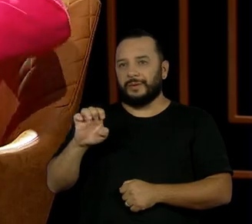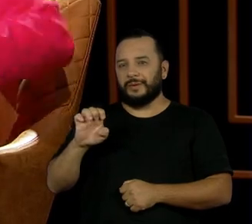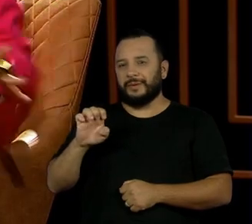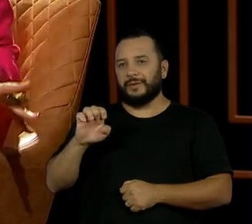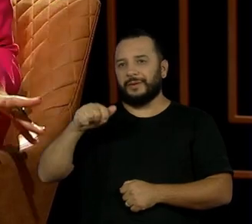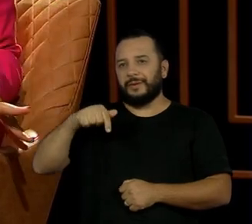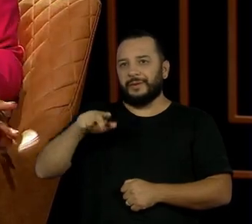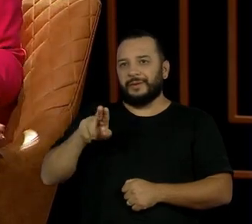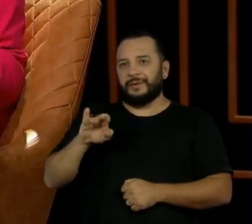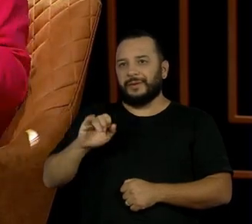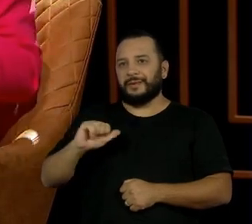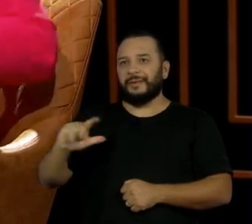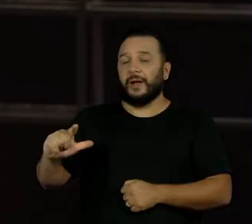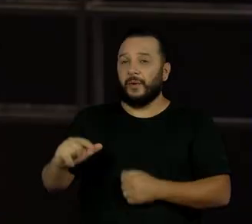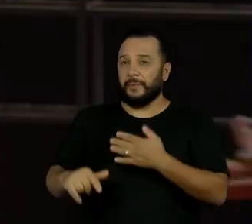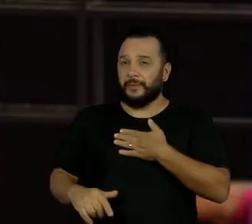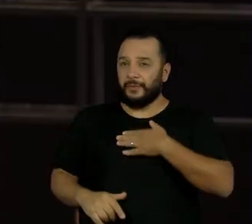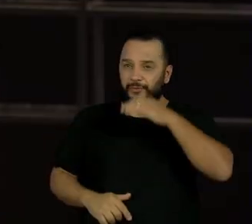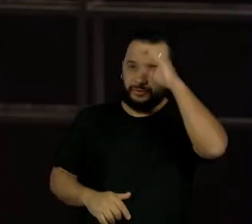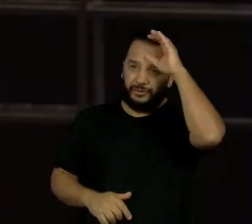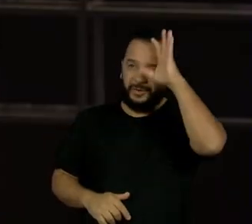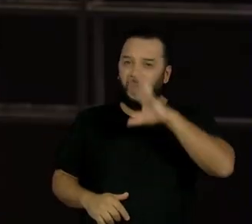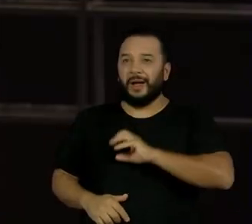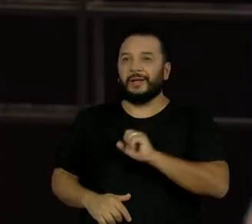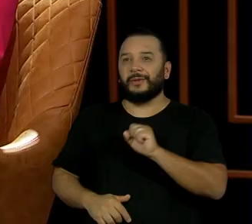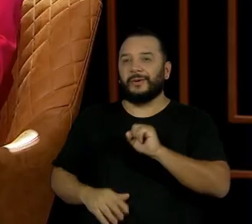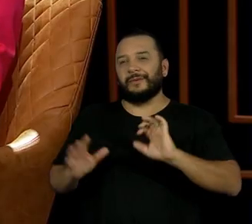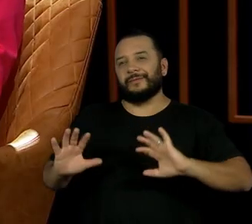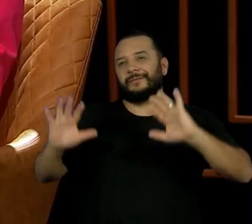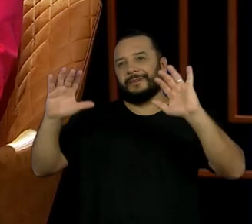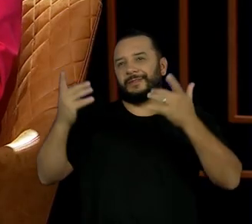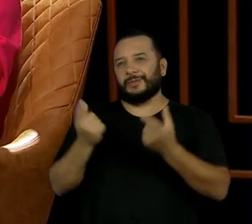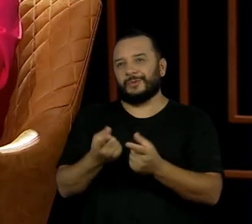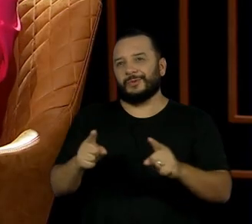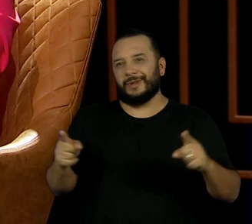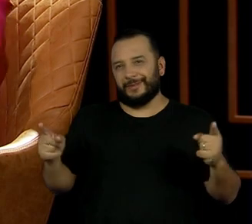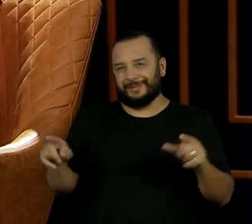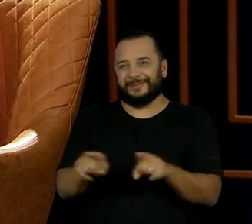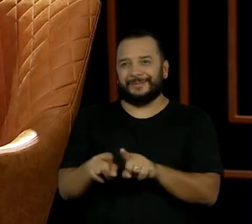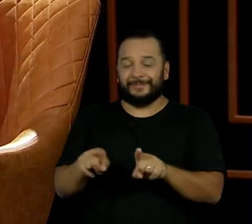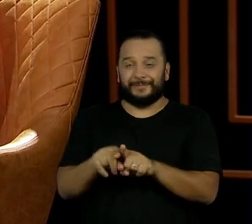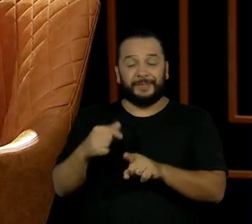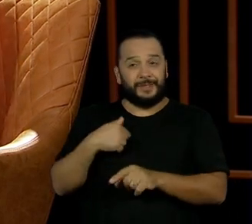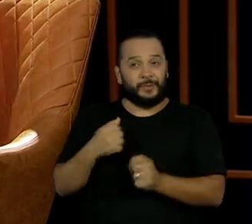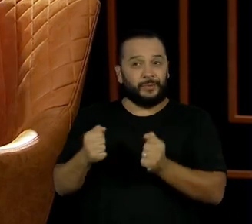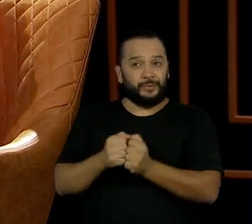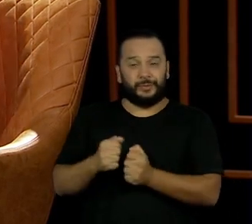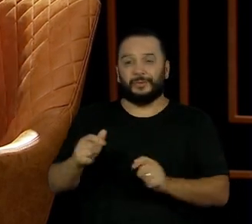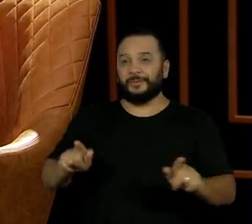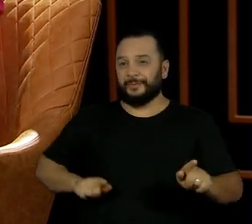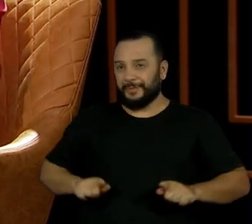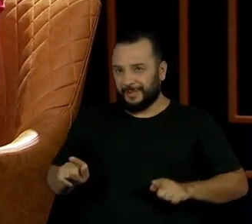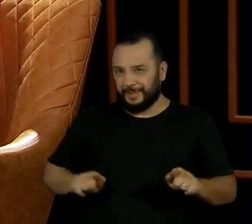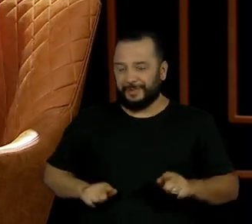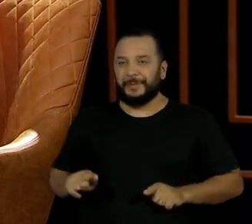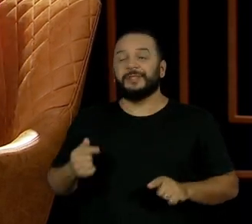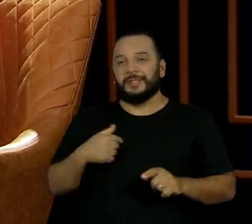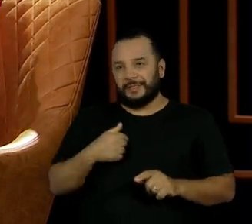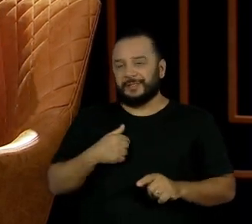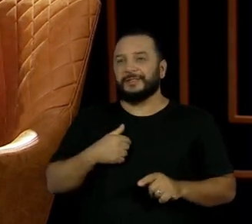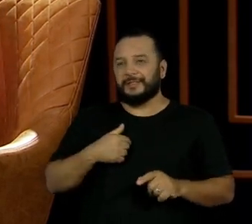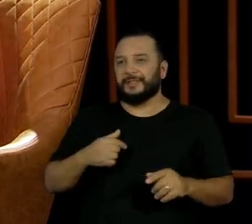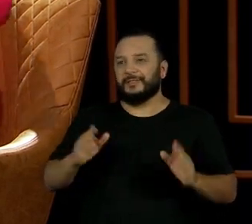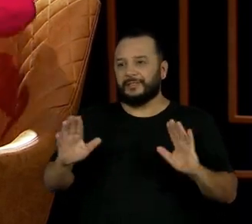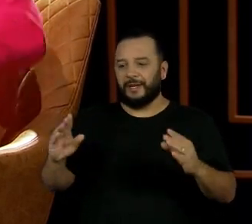churrasco então tô quase todo final de semana e eu e minhas primas nós sentavamos pegávamos o vinil ali